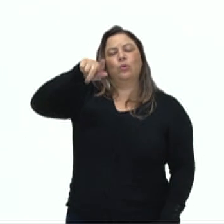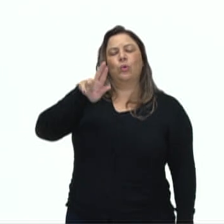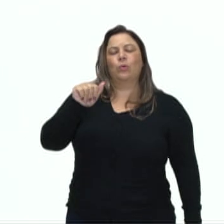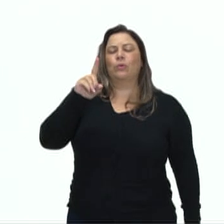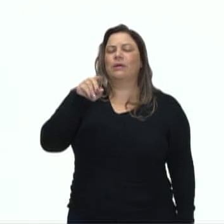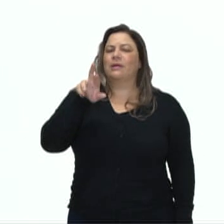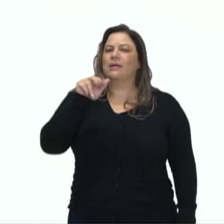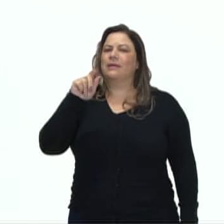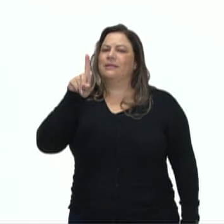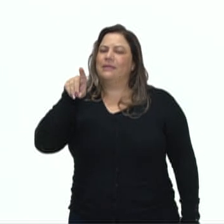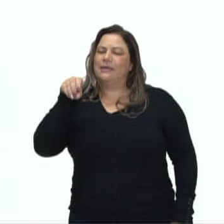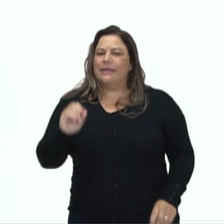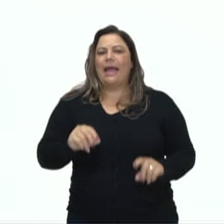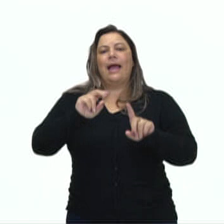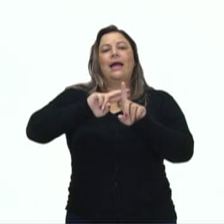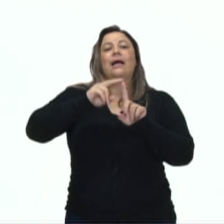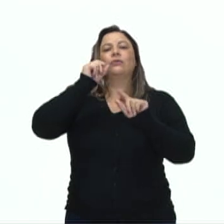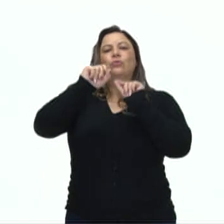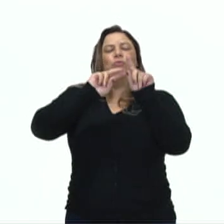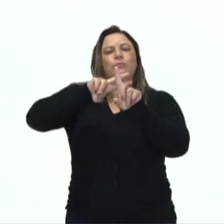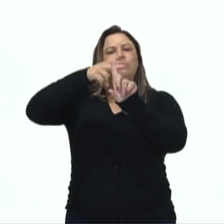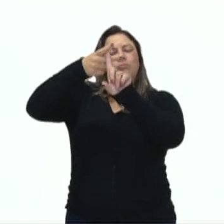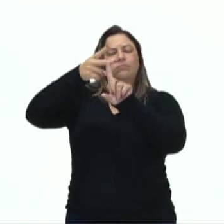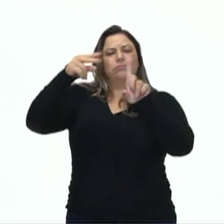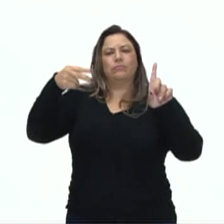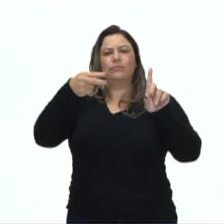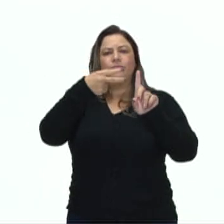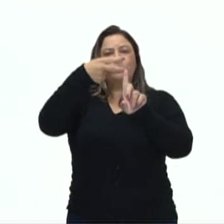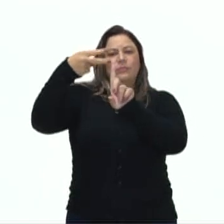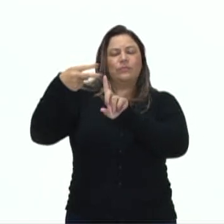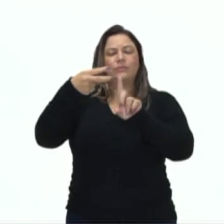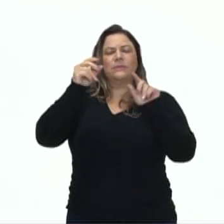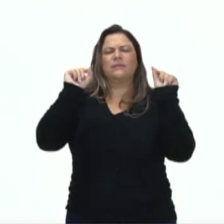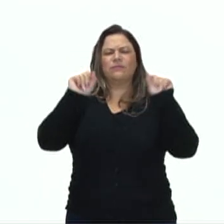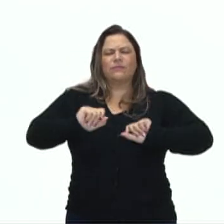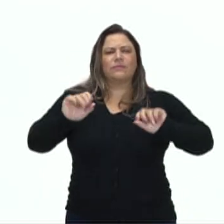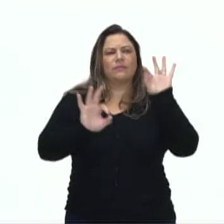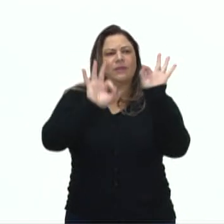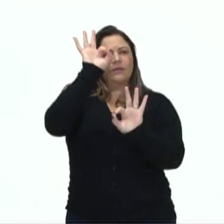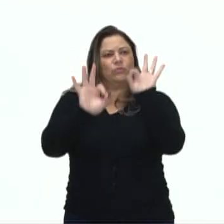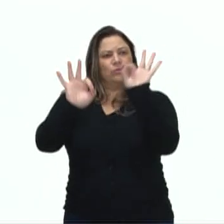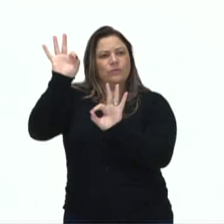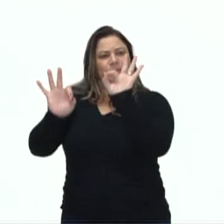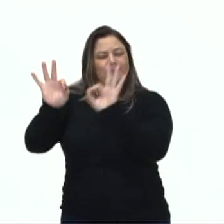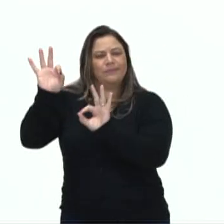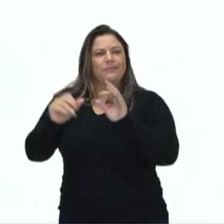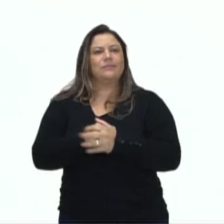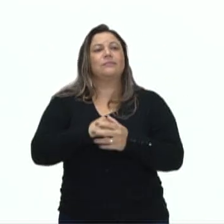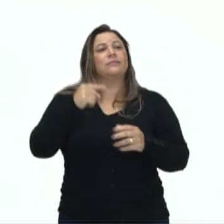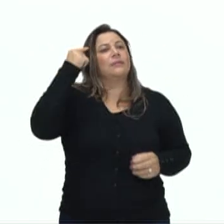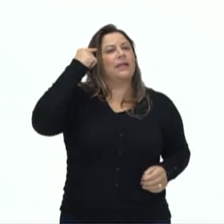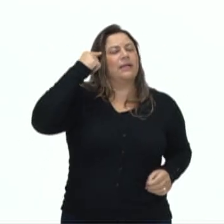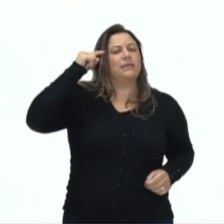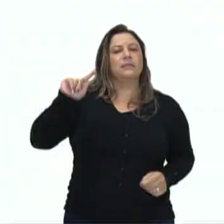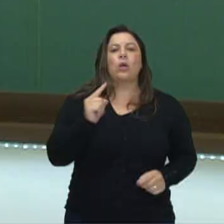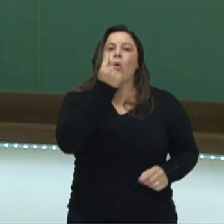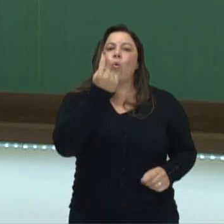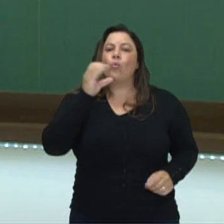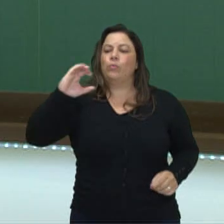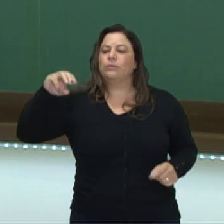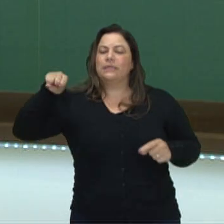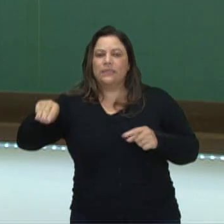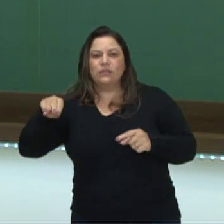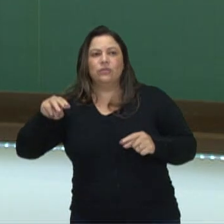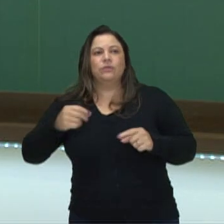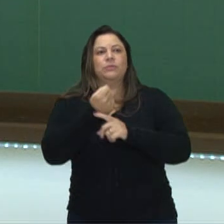lado. Agora vamos utilizar 16 desses quadrados e vamos arrumá-los de forma a formar um novo quadrado. Será que a gente consegue